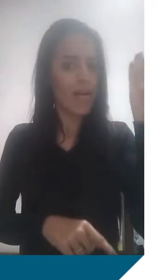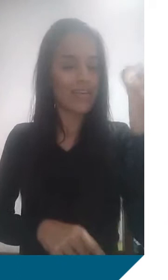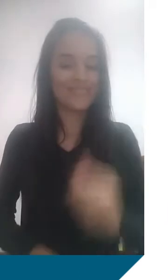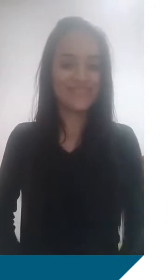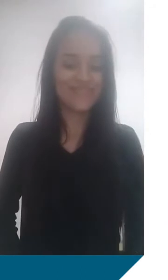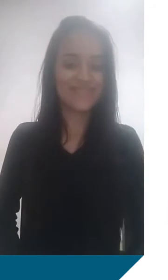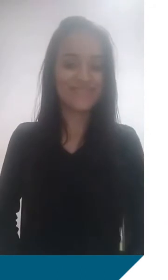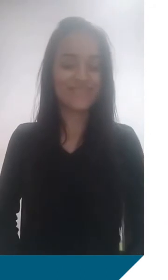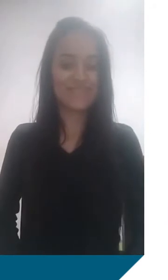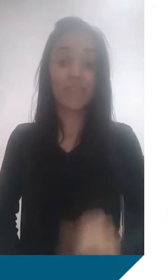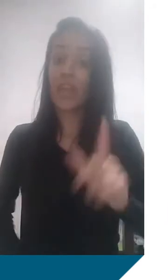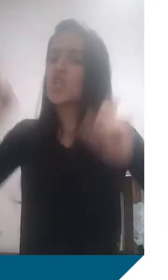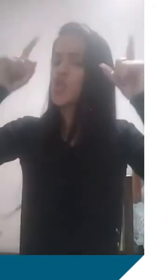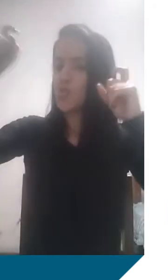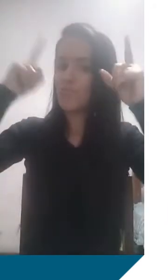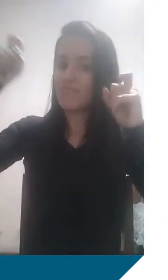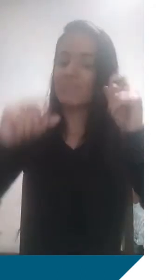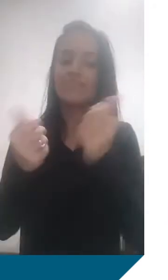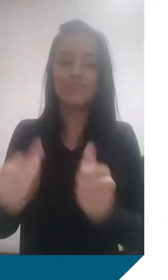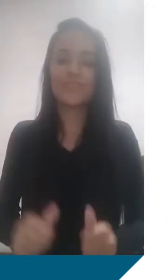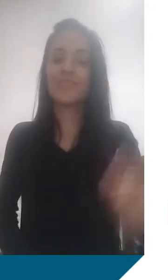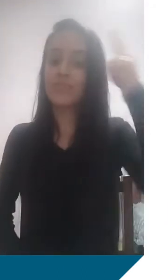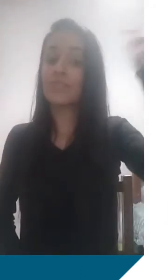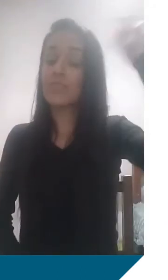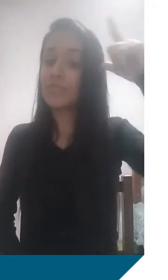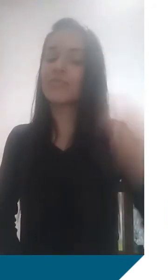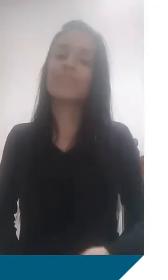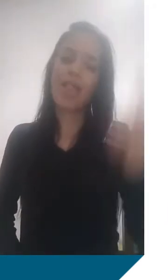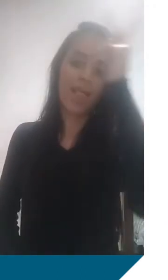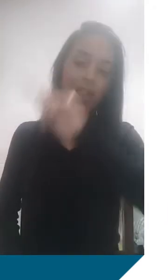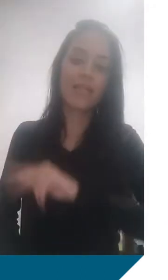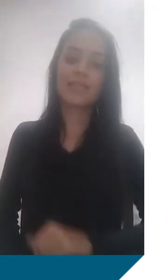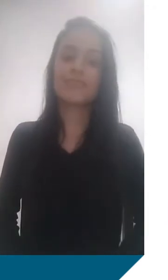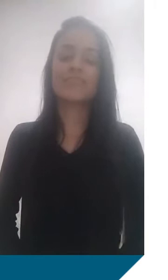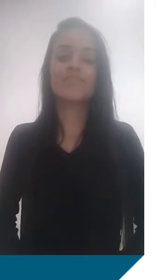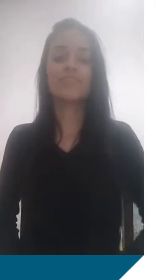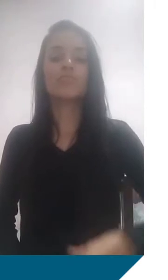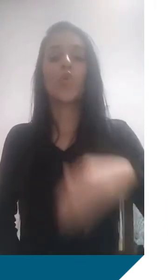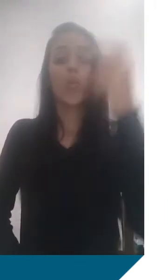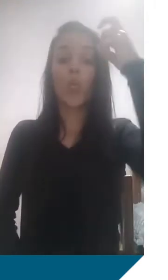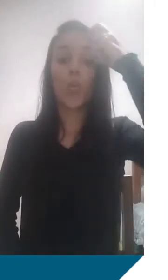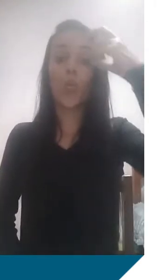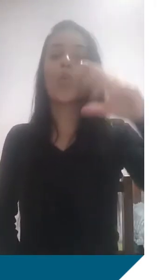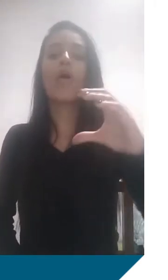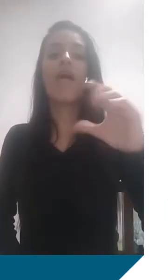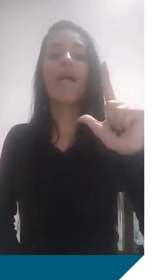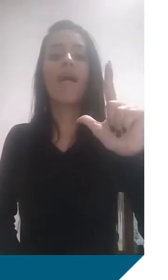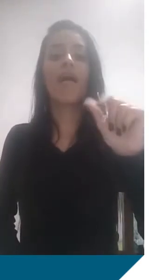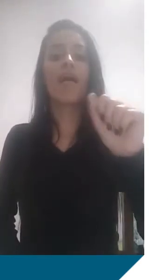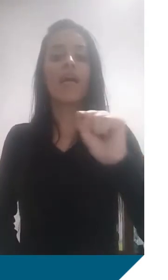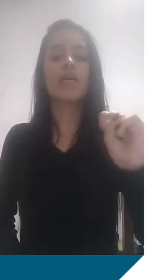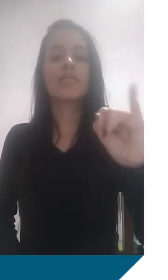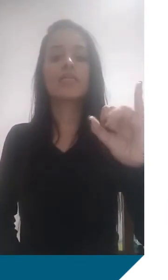que foi uma expressão artística do iluminismo e retomou valores da cultura clássica, trabalhando toda uma